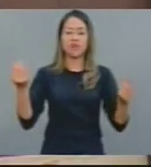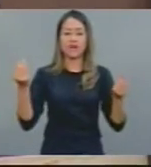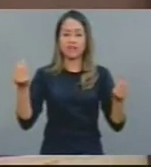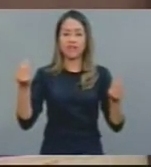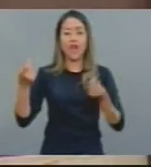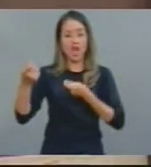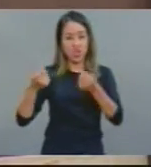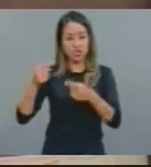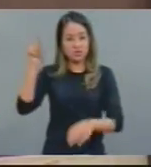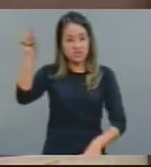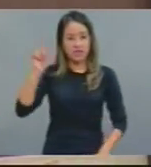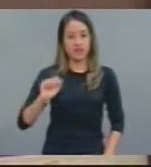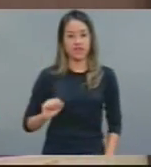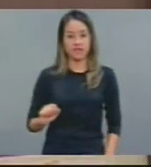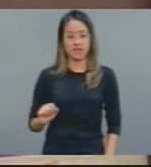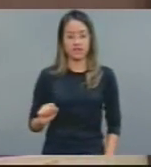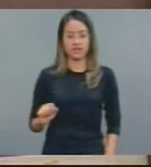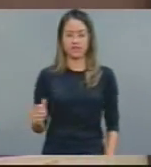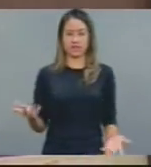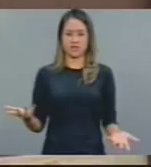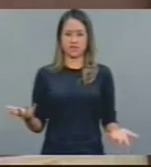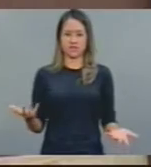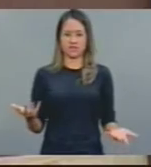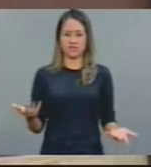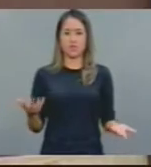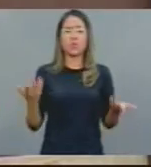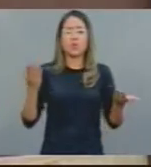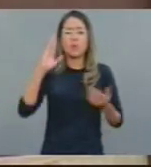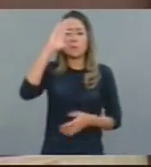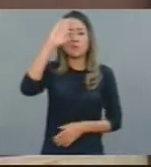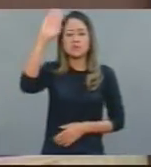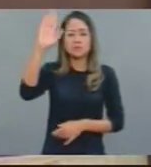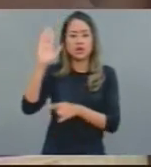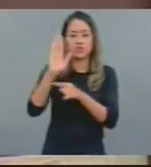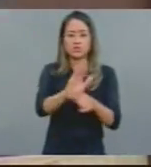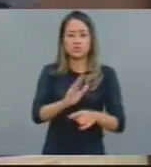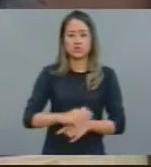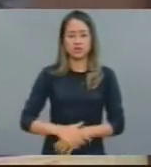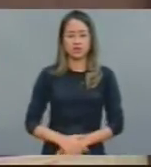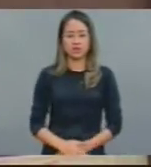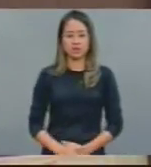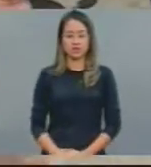verba de publicidade. Vejam, portanto, de qual é a prioridade destes governos.